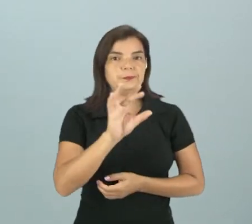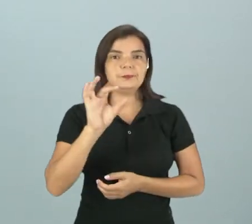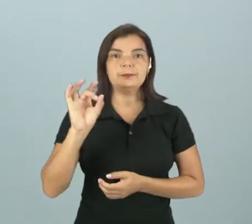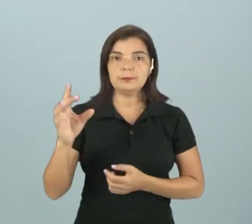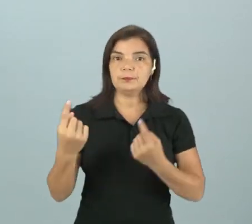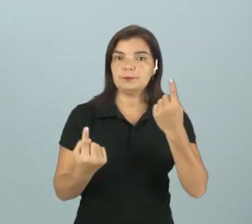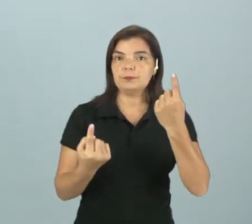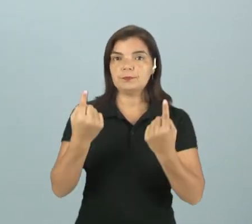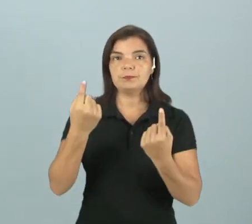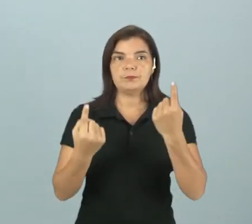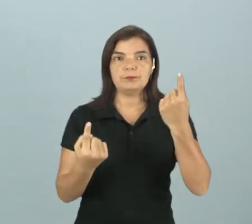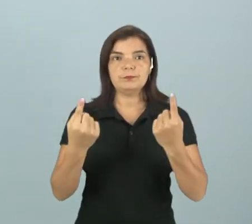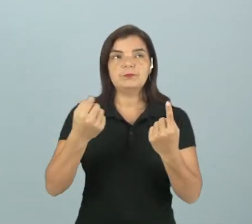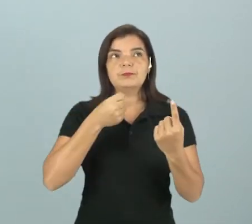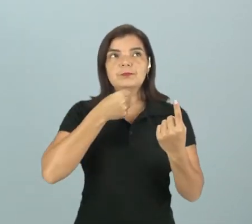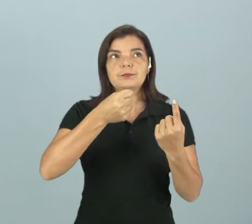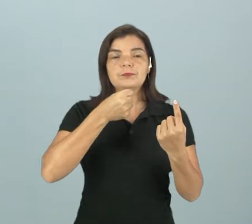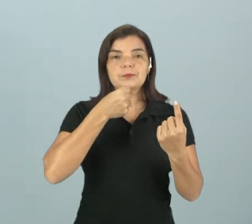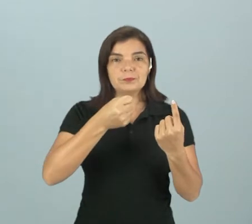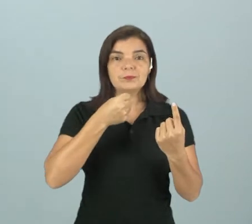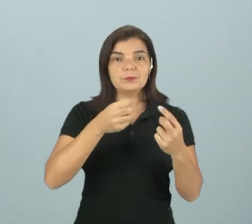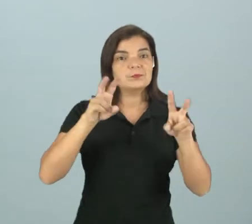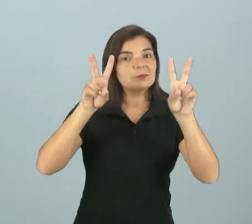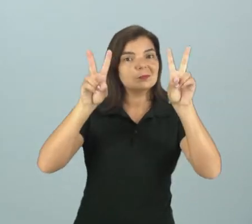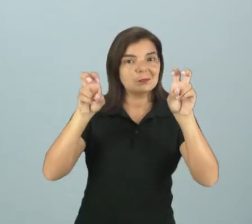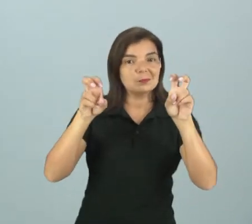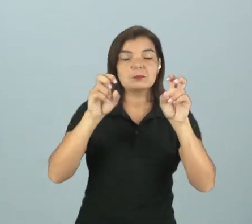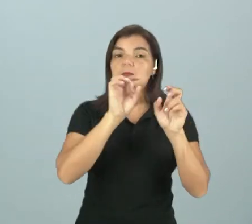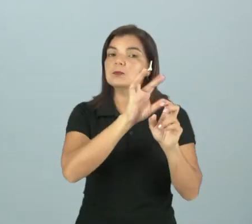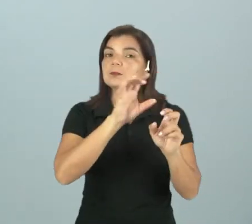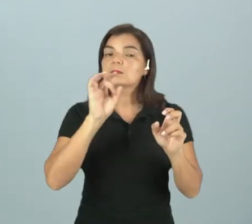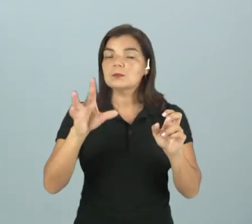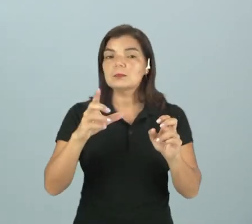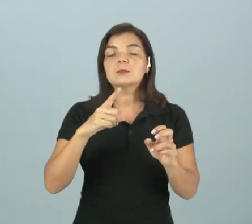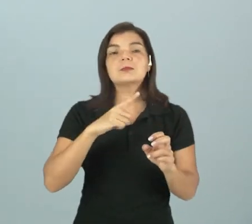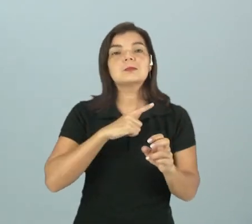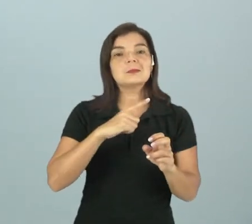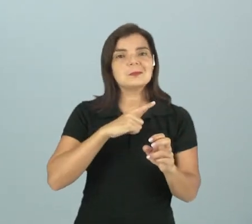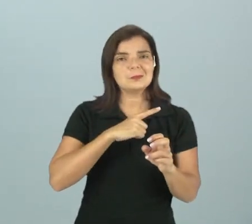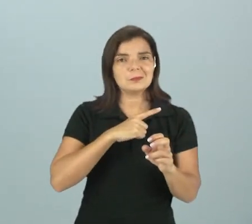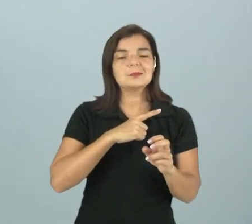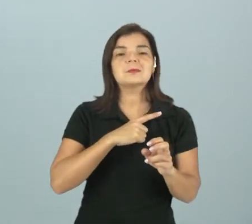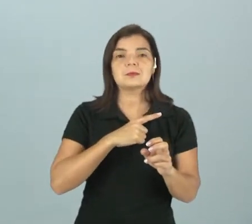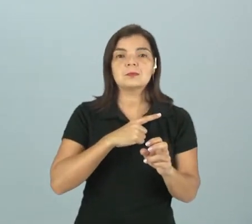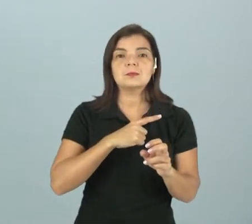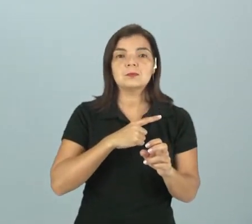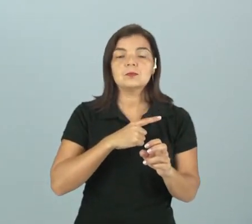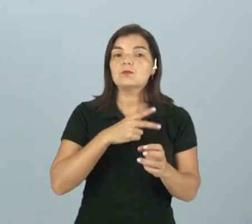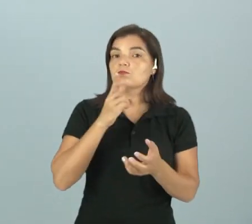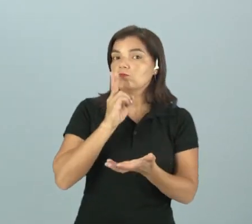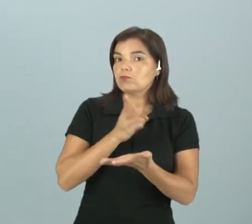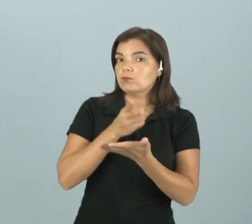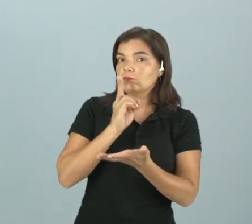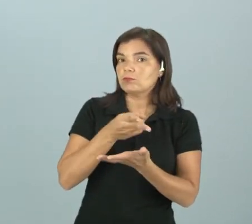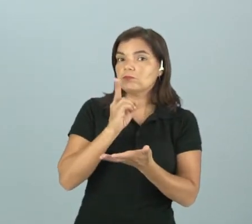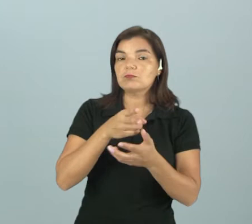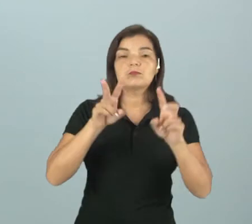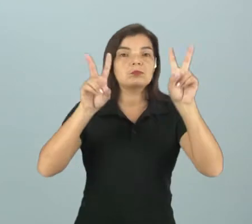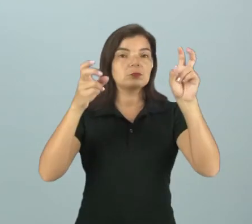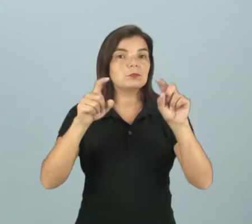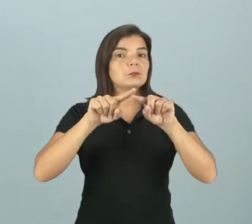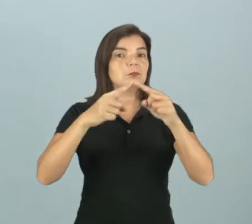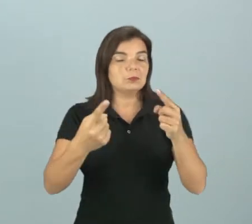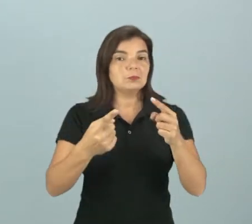uma reportagem, os títulos, cada título aborda o mesmo tema, mas